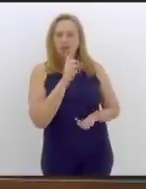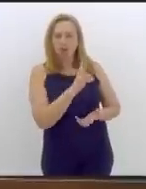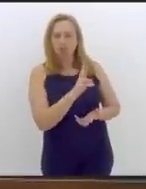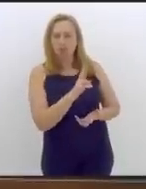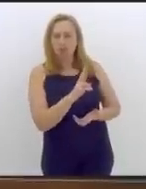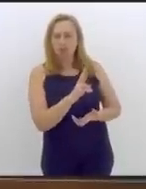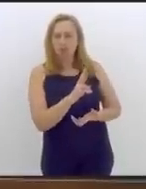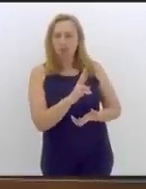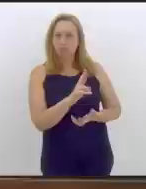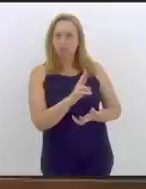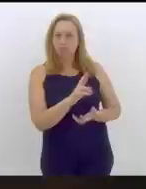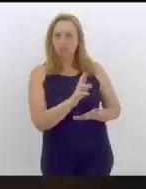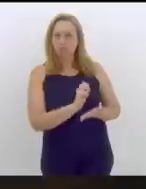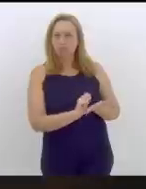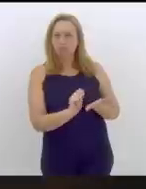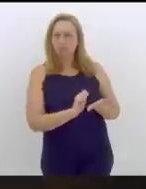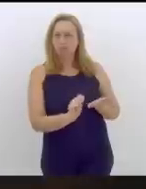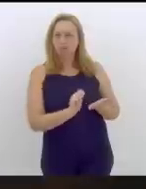responder